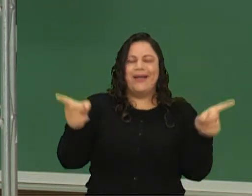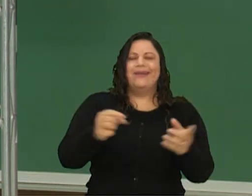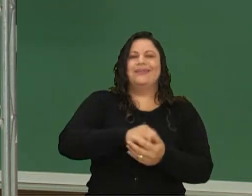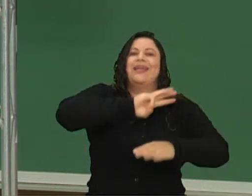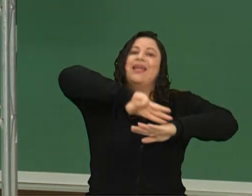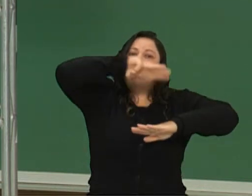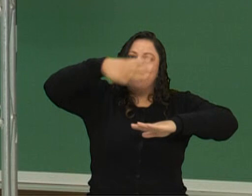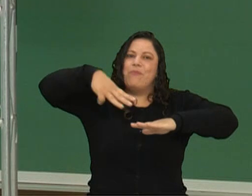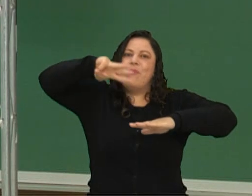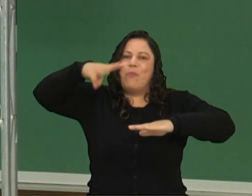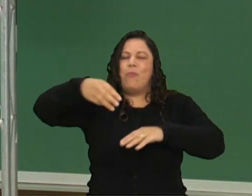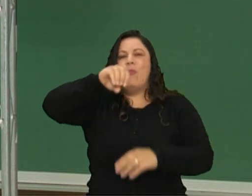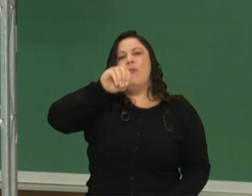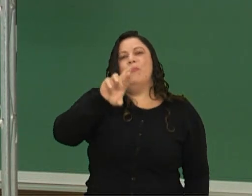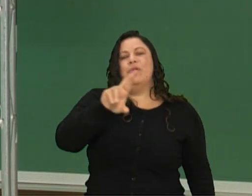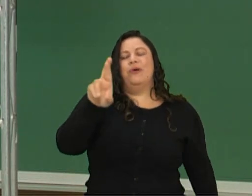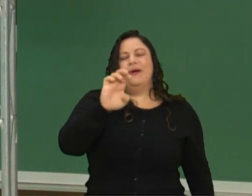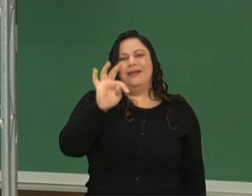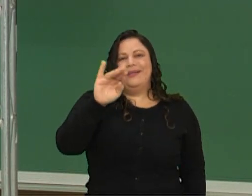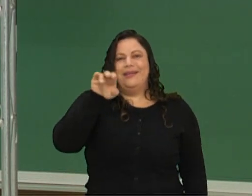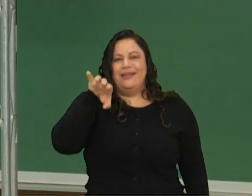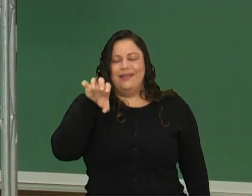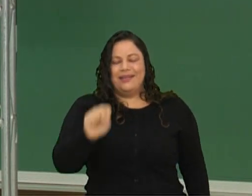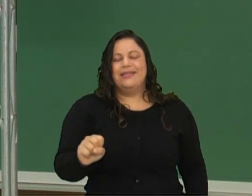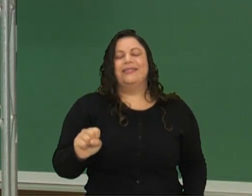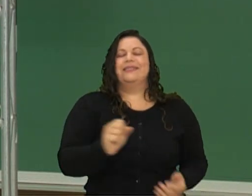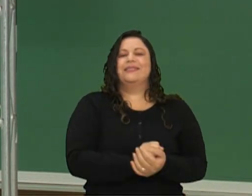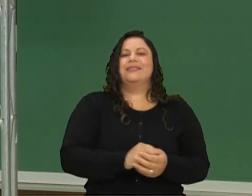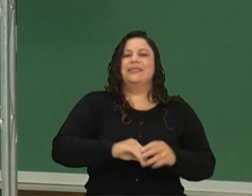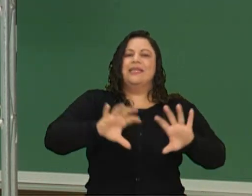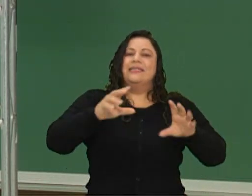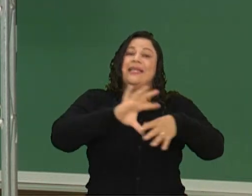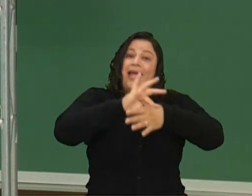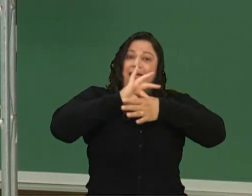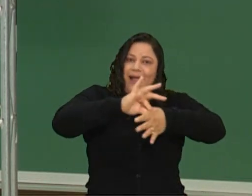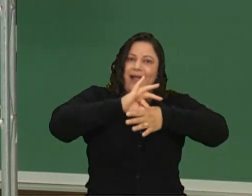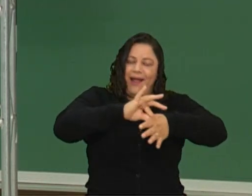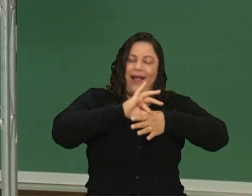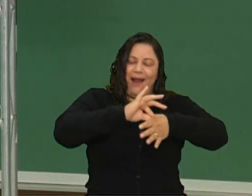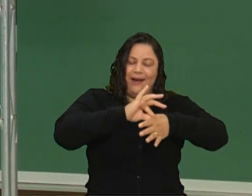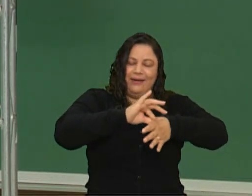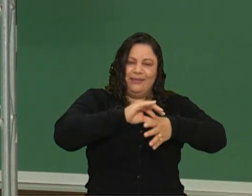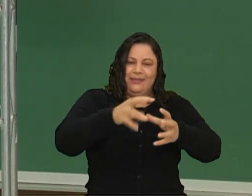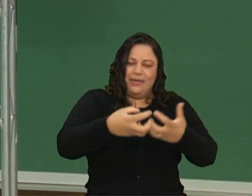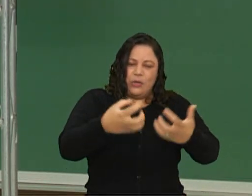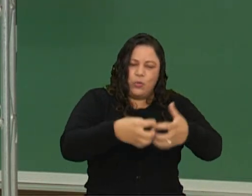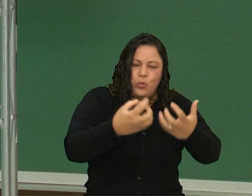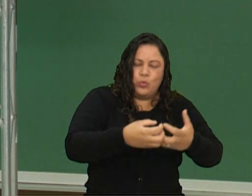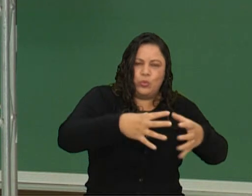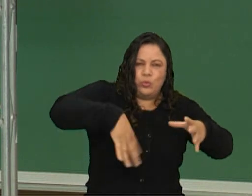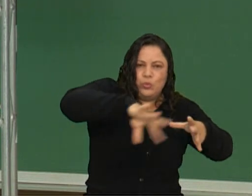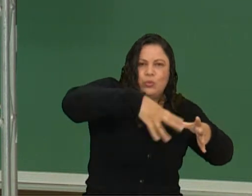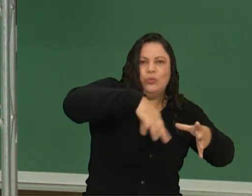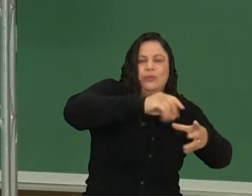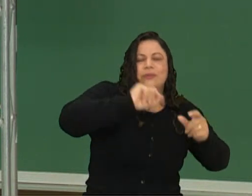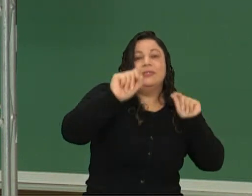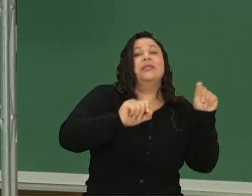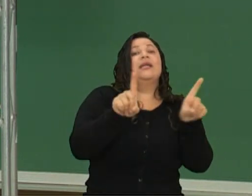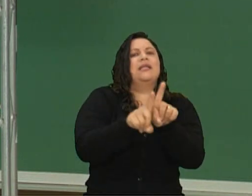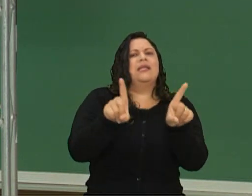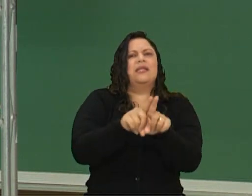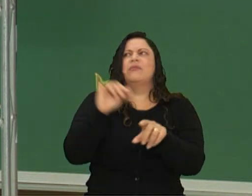barreado. Inclusive os ucranianos e poloneses têm o pirogue, o perovê, que é como se fosse um pastel cozido de